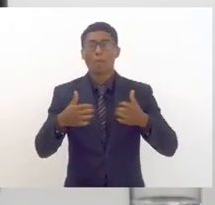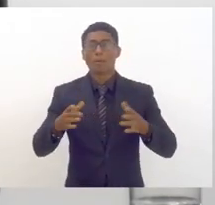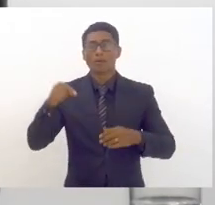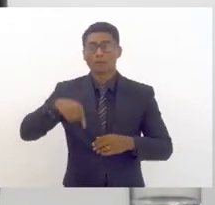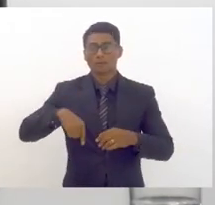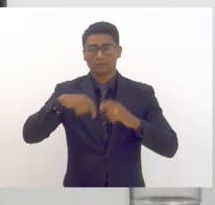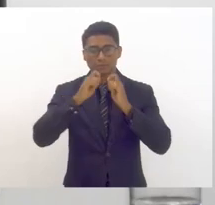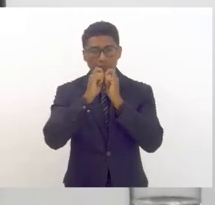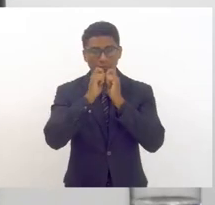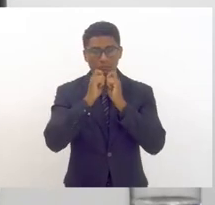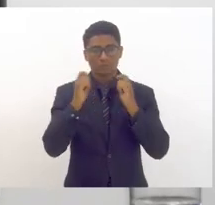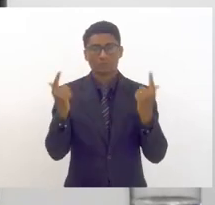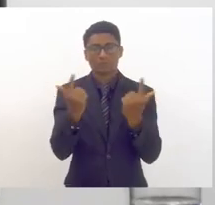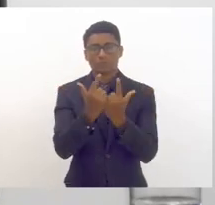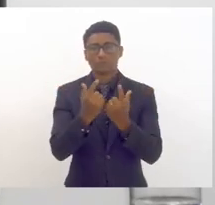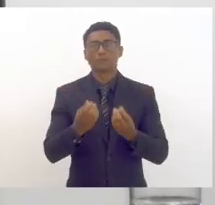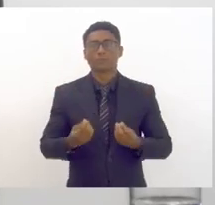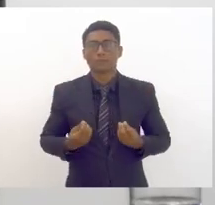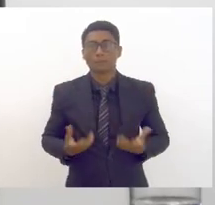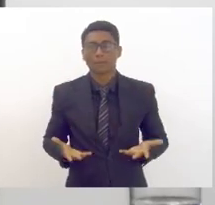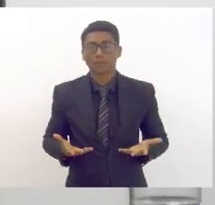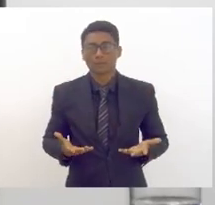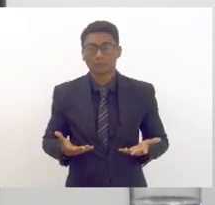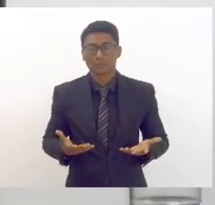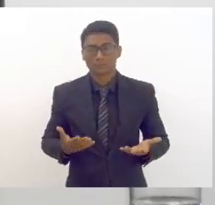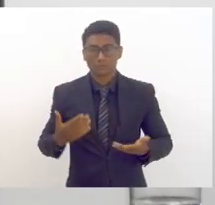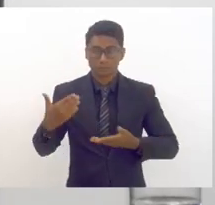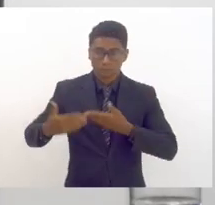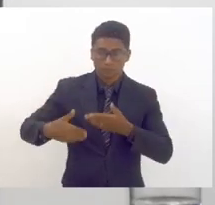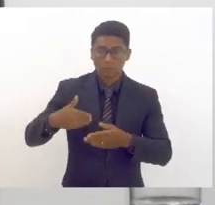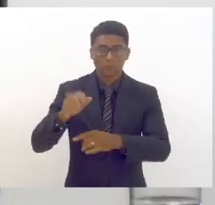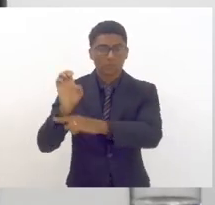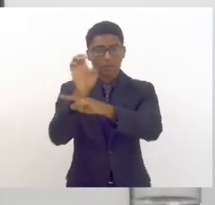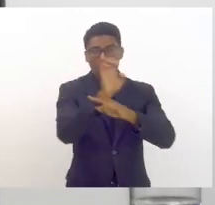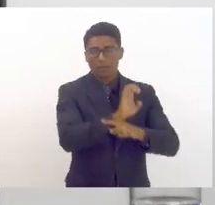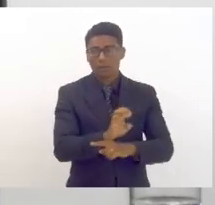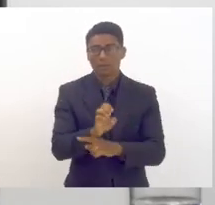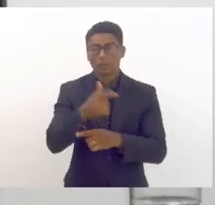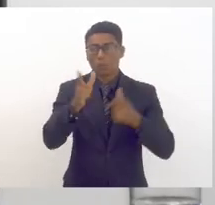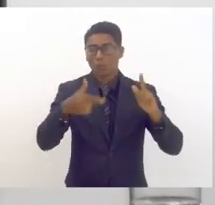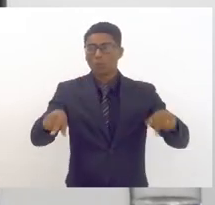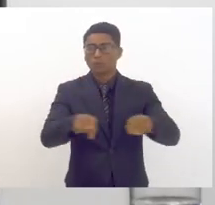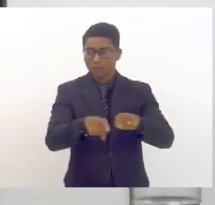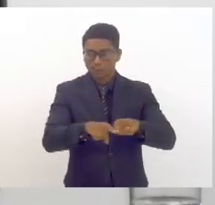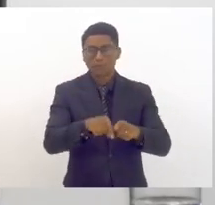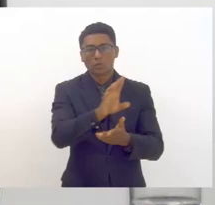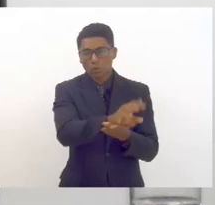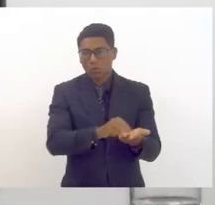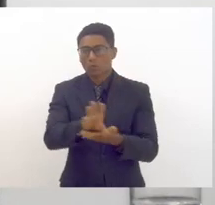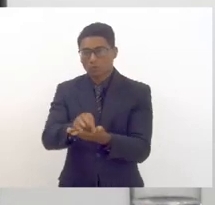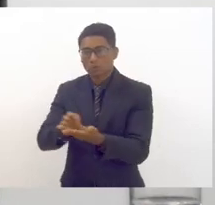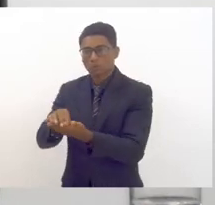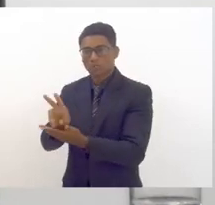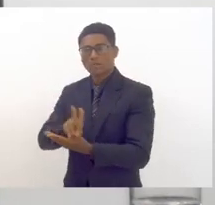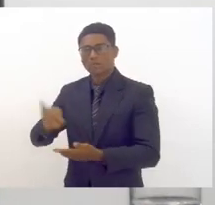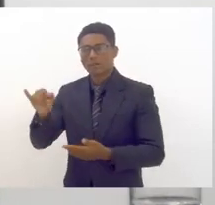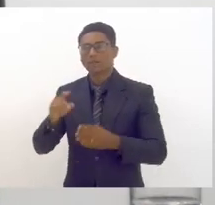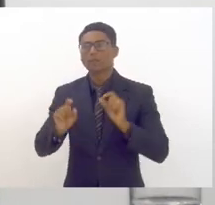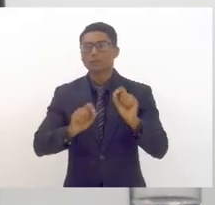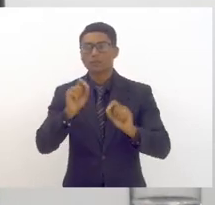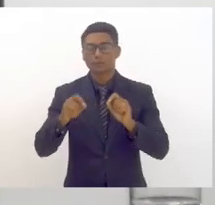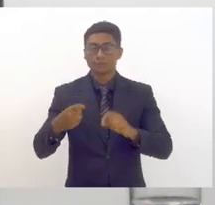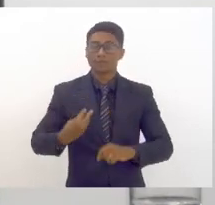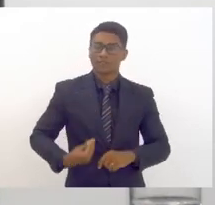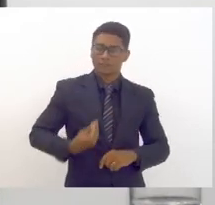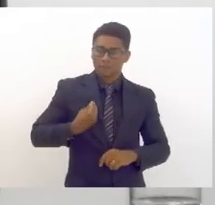Assembleia Legislativa para levar para os outros estados do Brasil, que é salvar vida, vida está acima